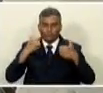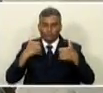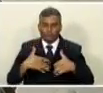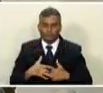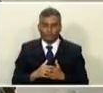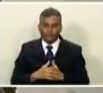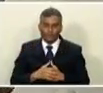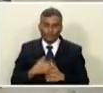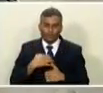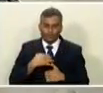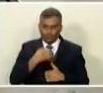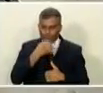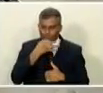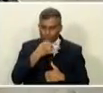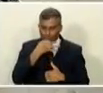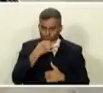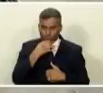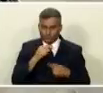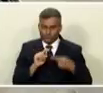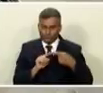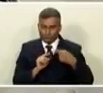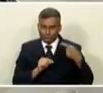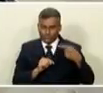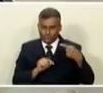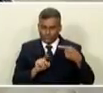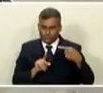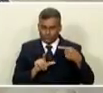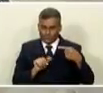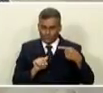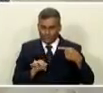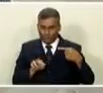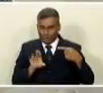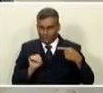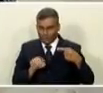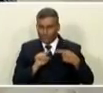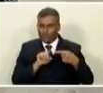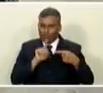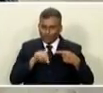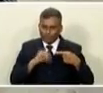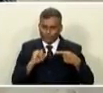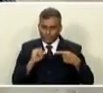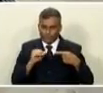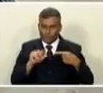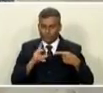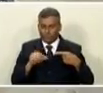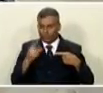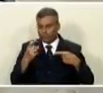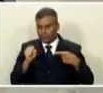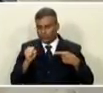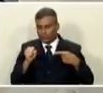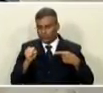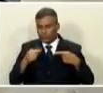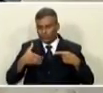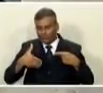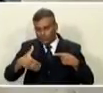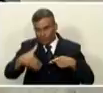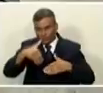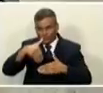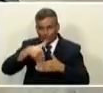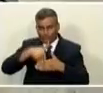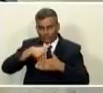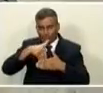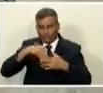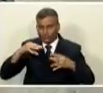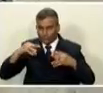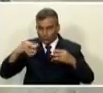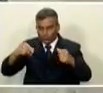Eu acho muito importante essa plataforma, porque as eleições de 2018 estão aí, a eleição está aí, e as